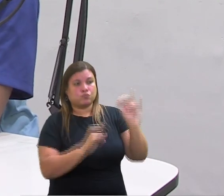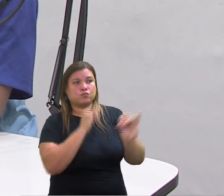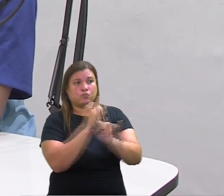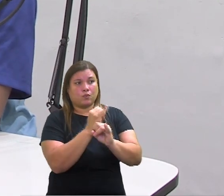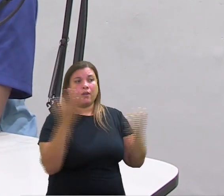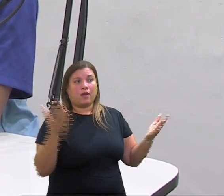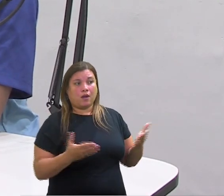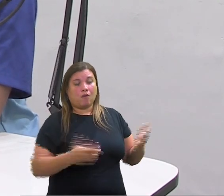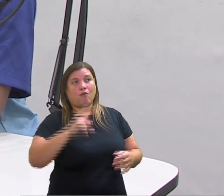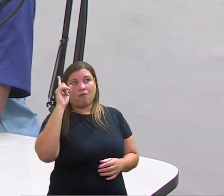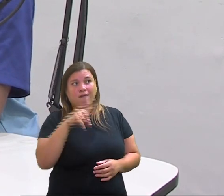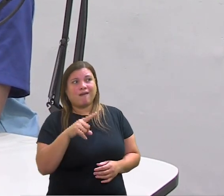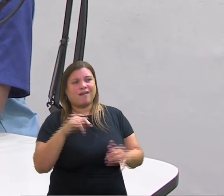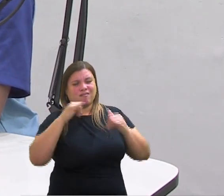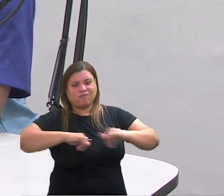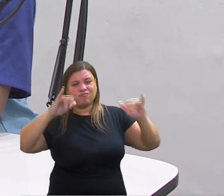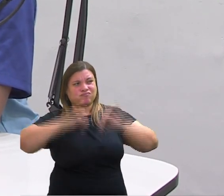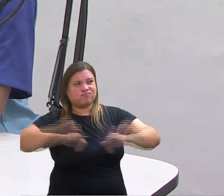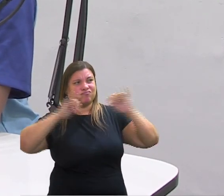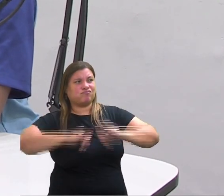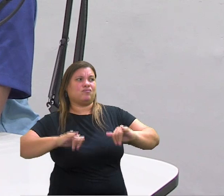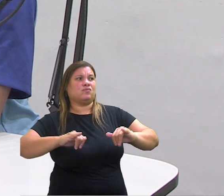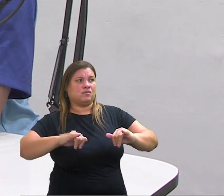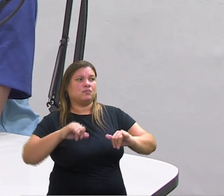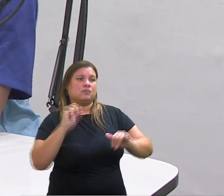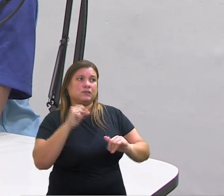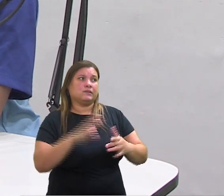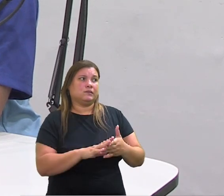alta. Praticamente todos os SMED-Pod,